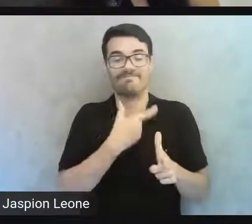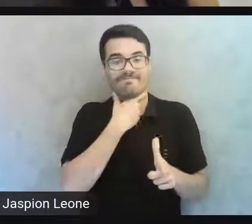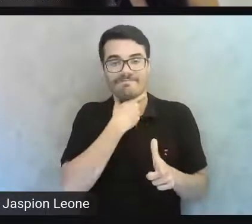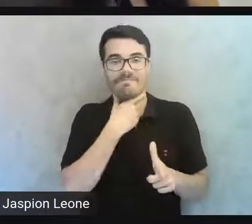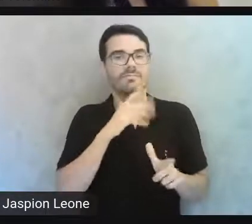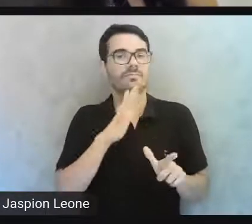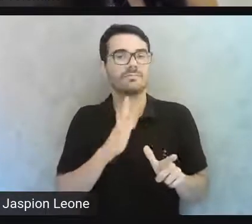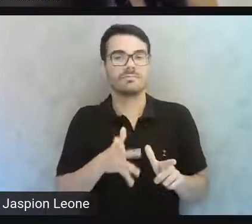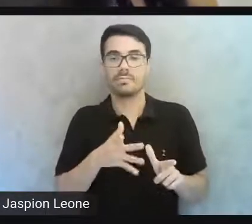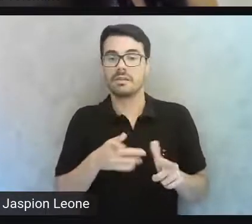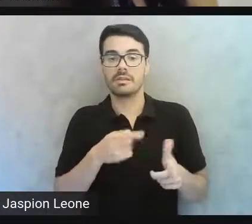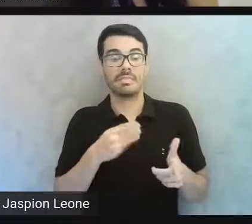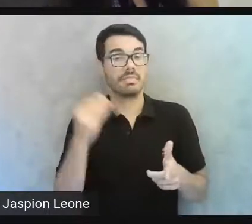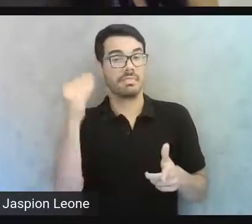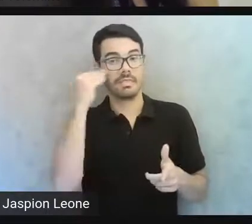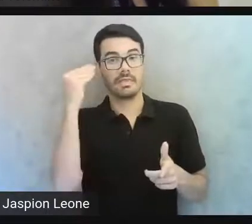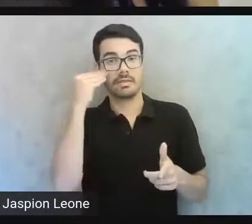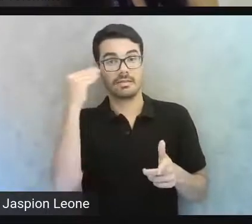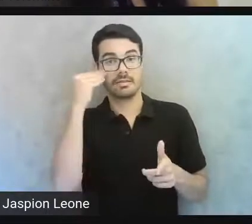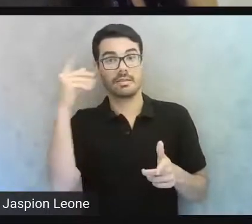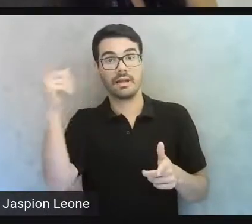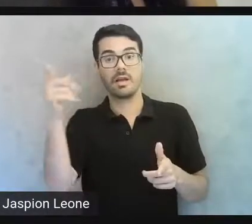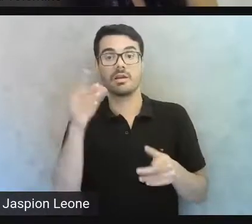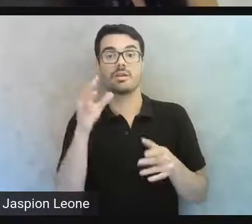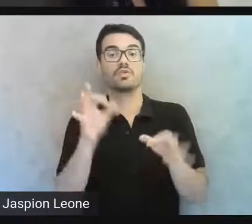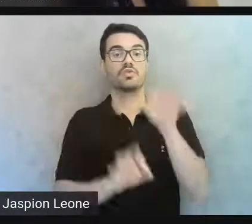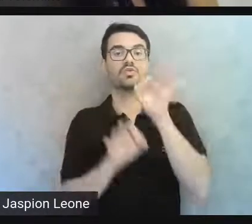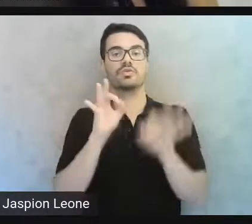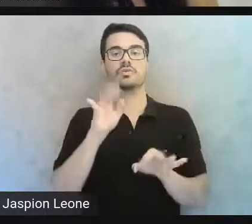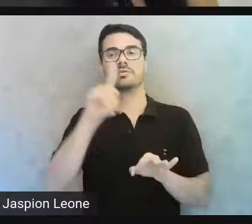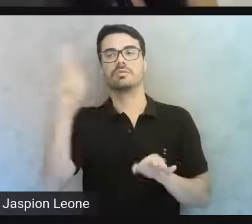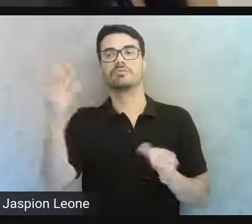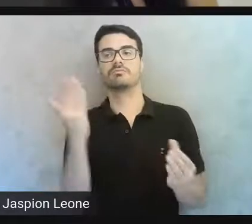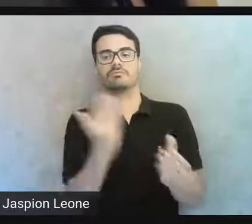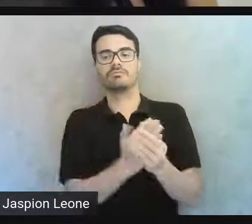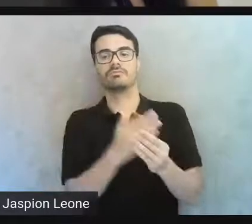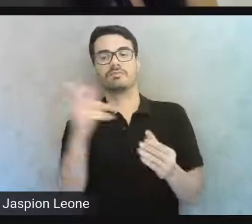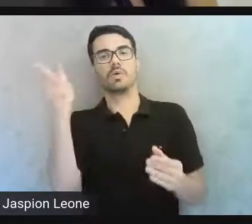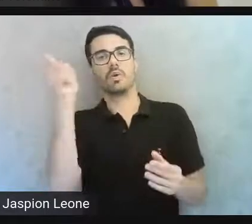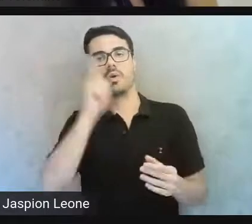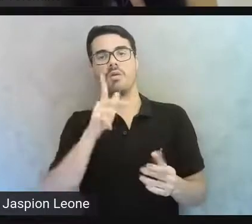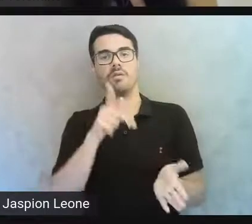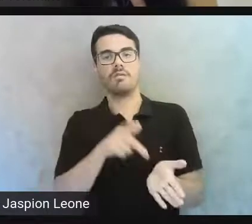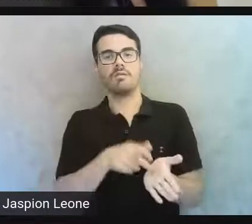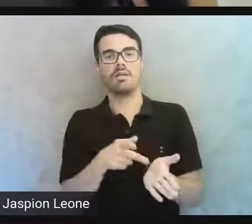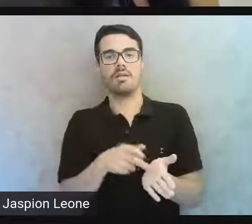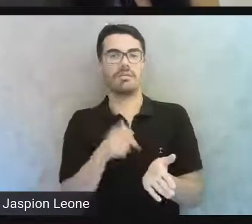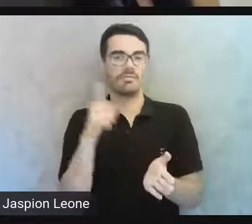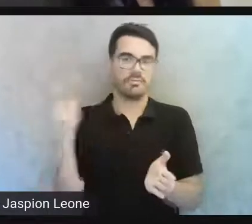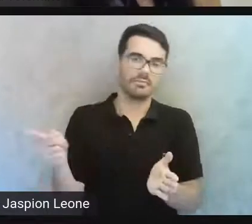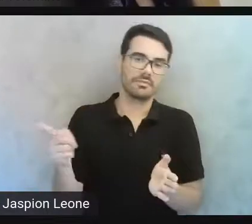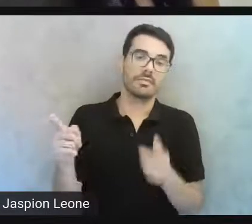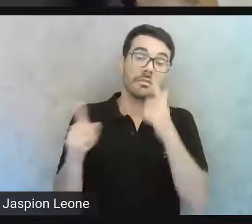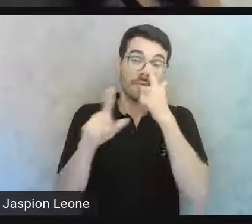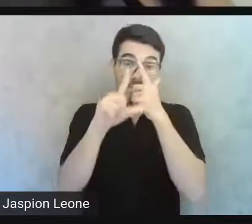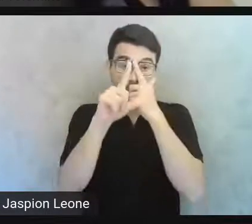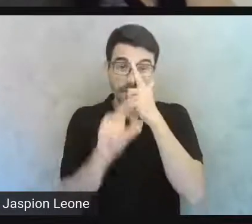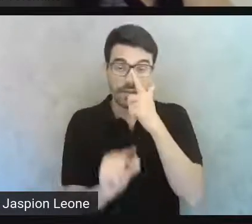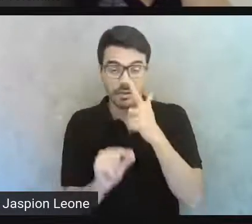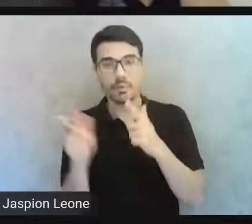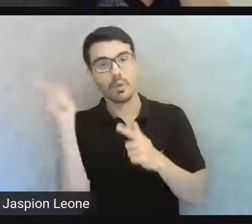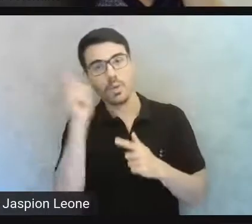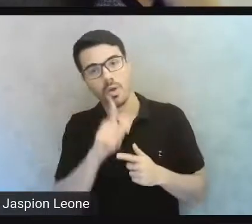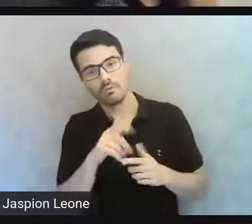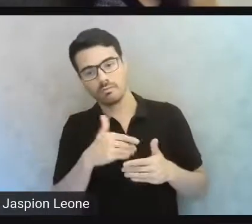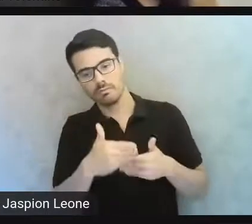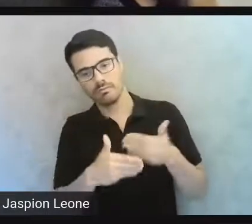tentar fazer uma negociação judicial, alguma coisa assim, para que a pessoa realmente consiga minimamente passar por